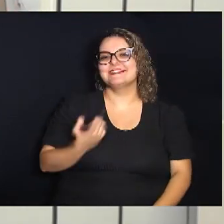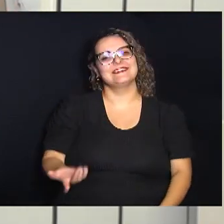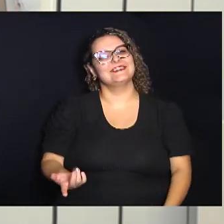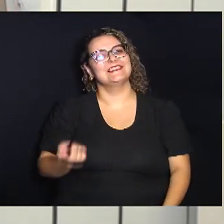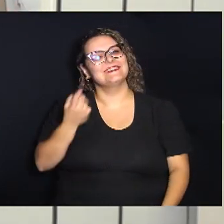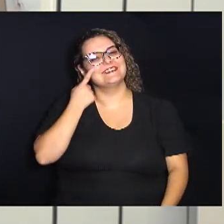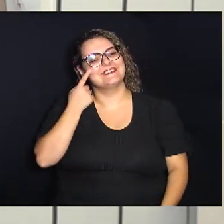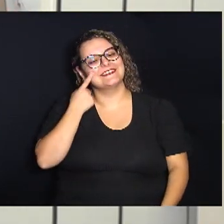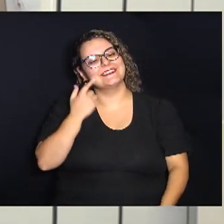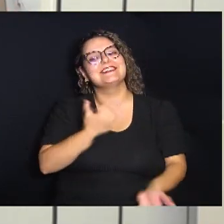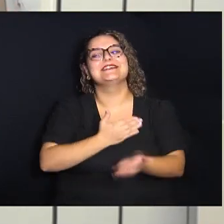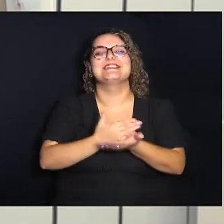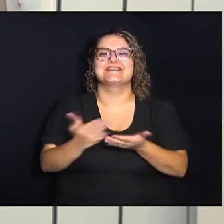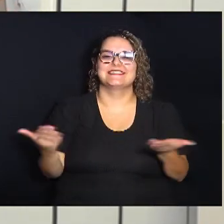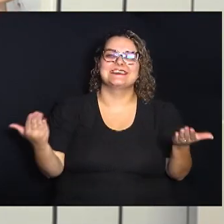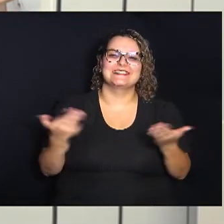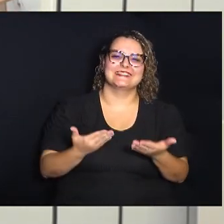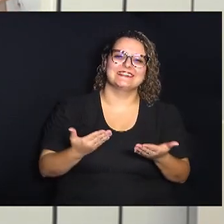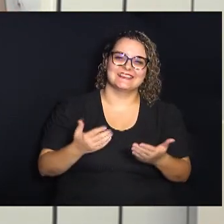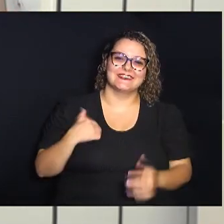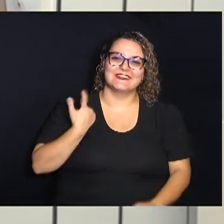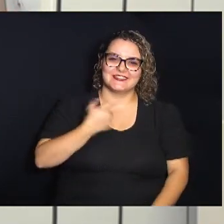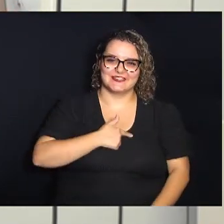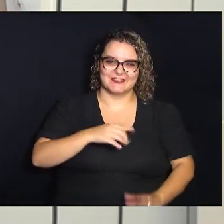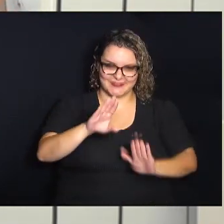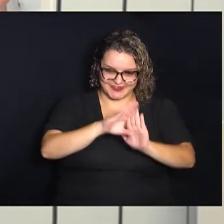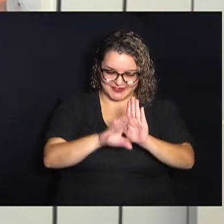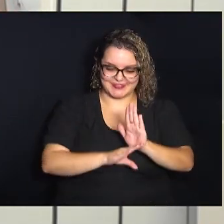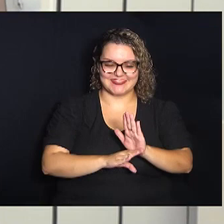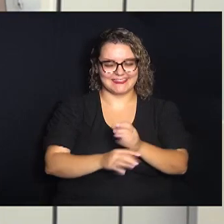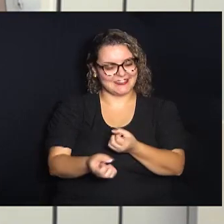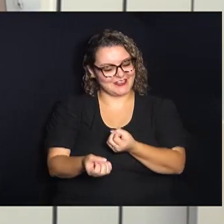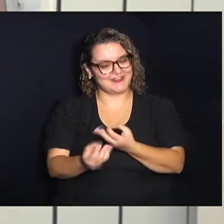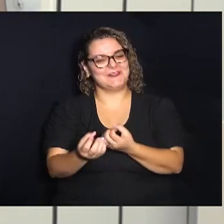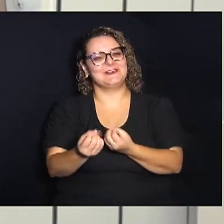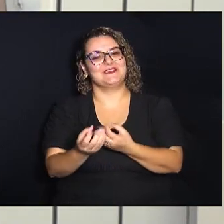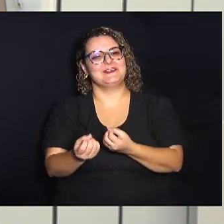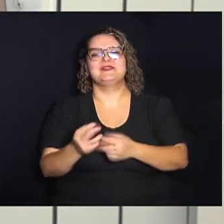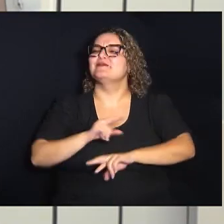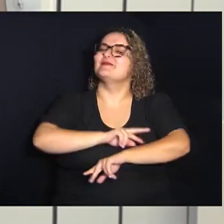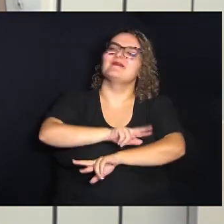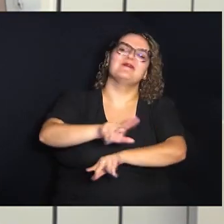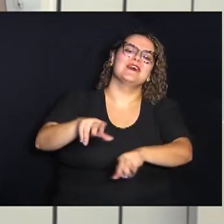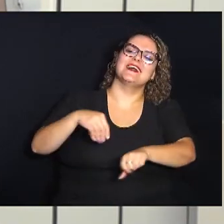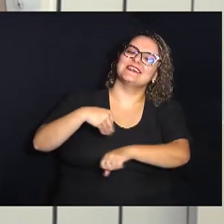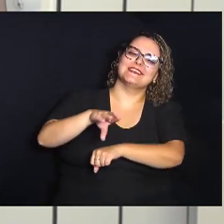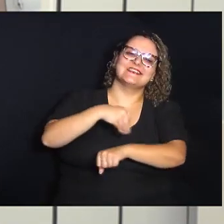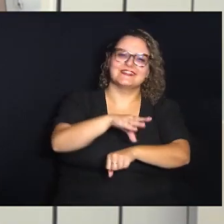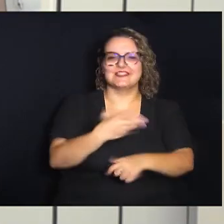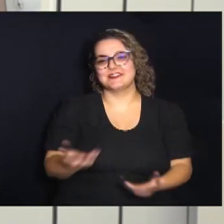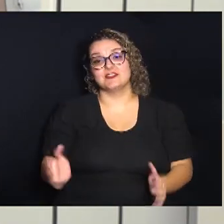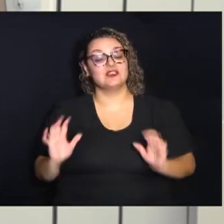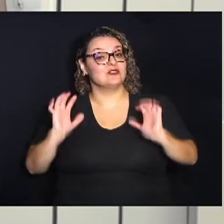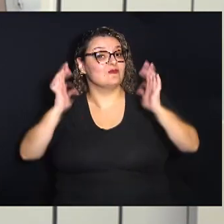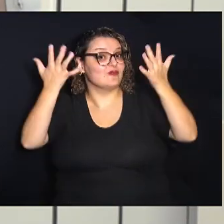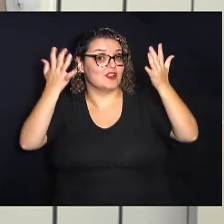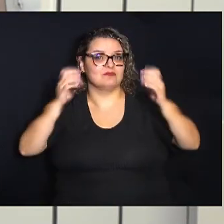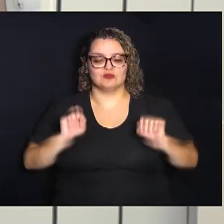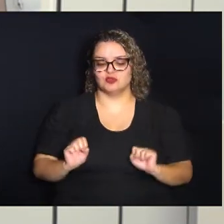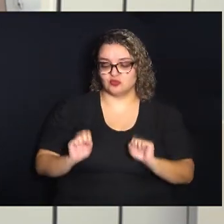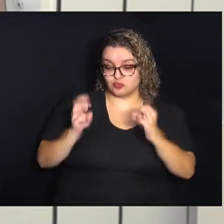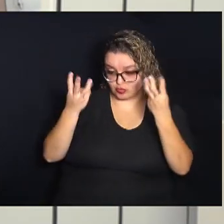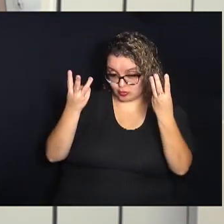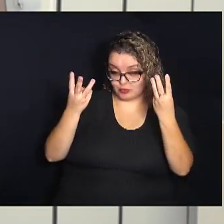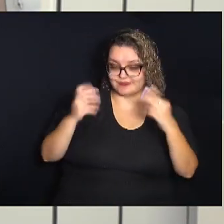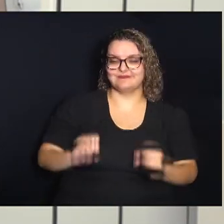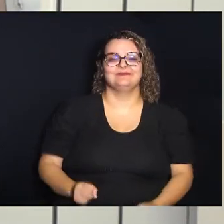porque começa agora o nosso quadro informativo com várias dicas de festas, shows,